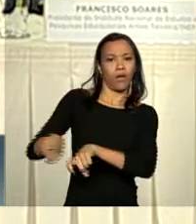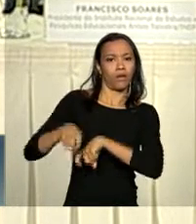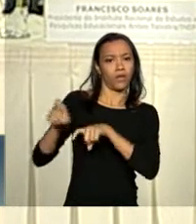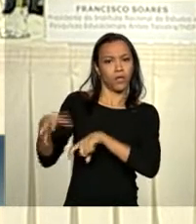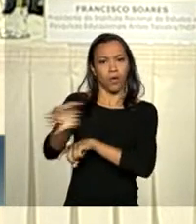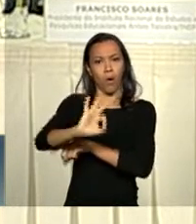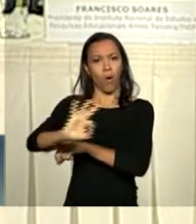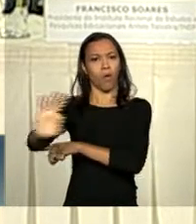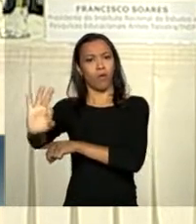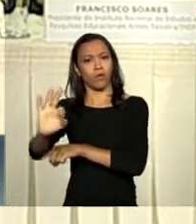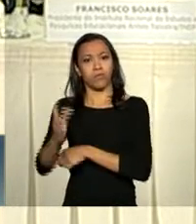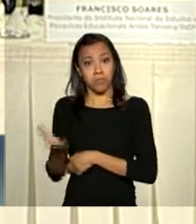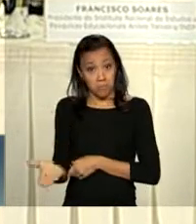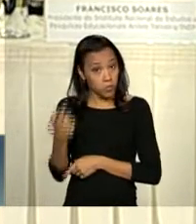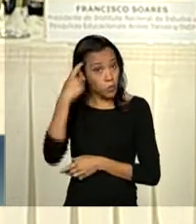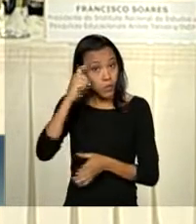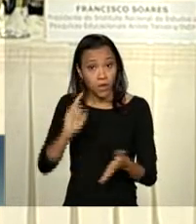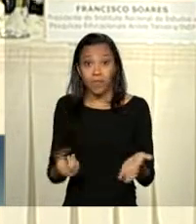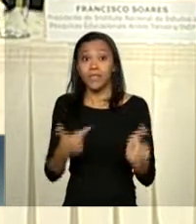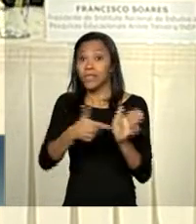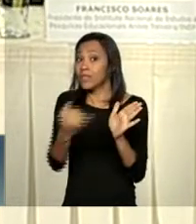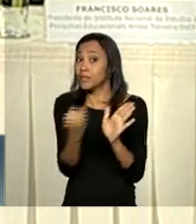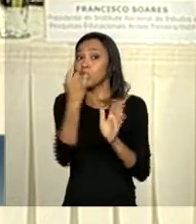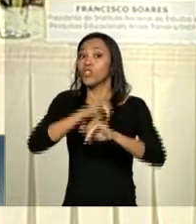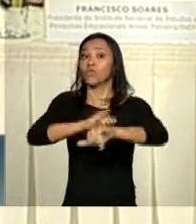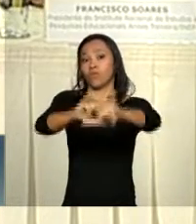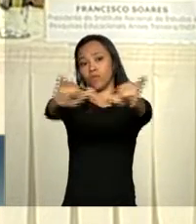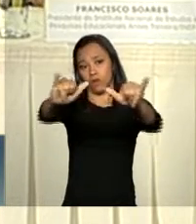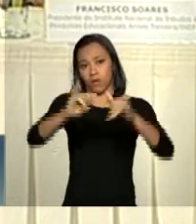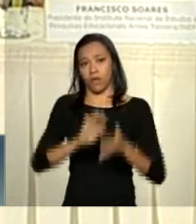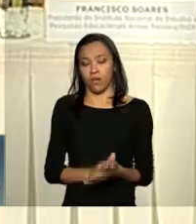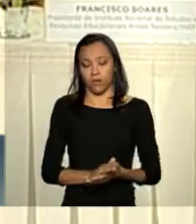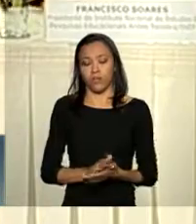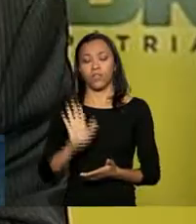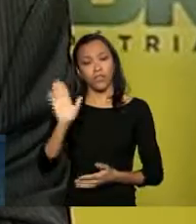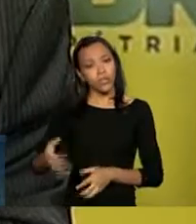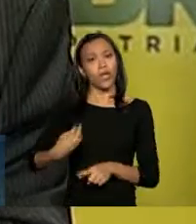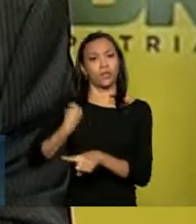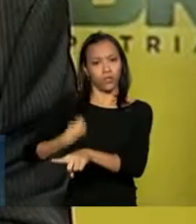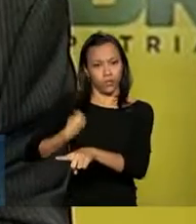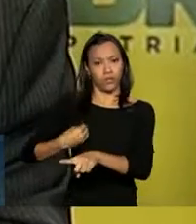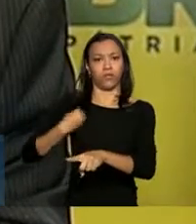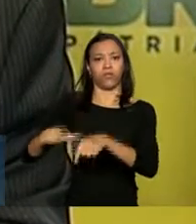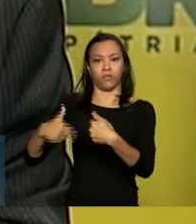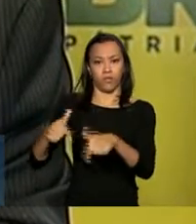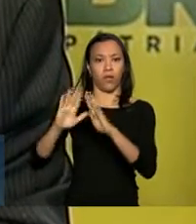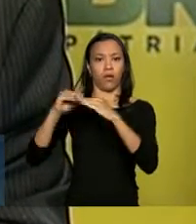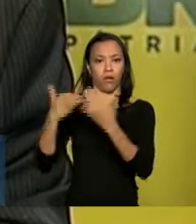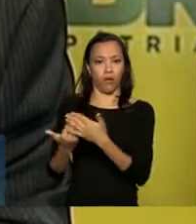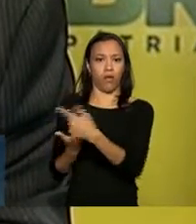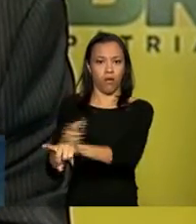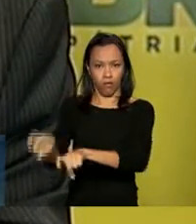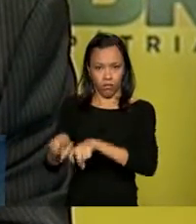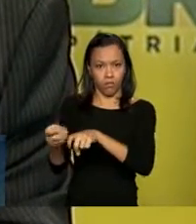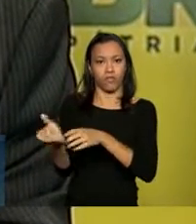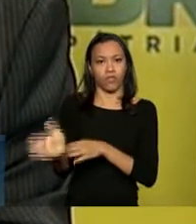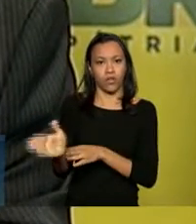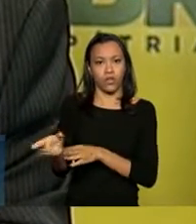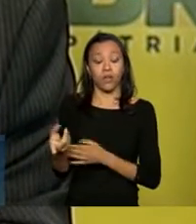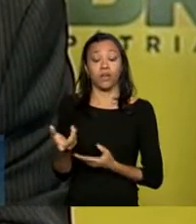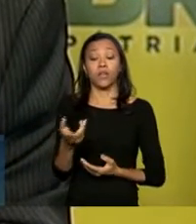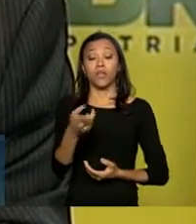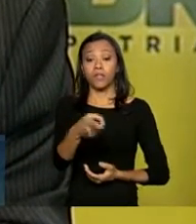os resultados tendem a mostrar confirmações do que já existe. Então, provavelmente na lista do